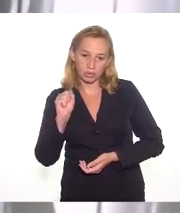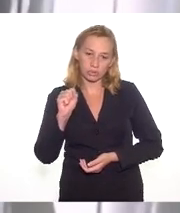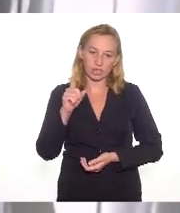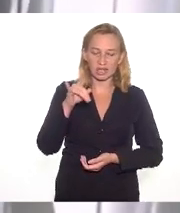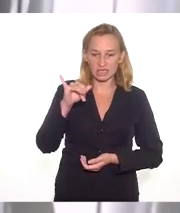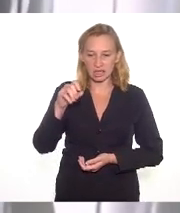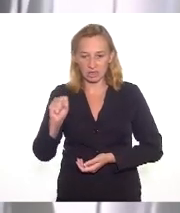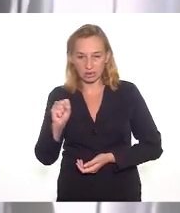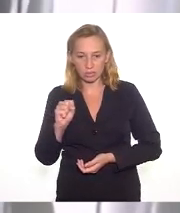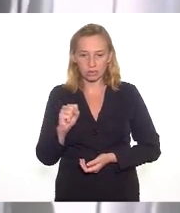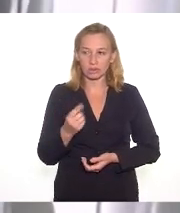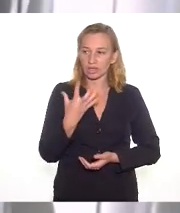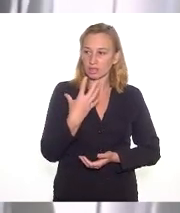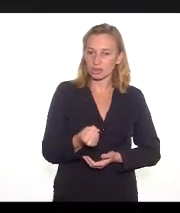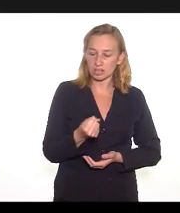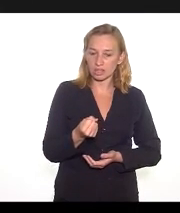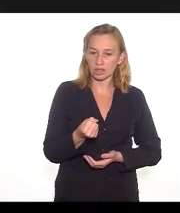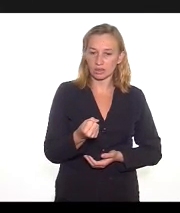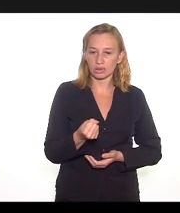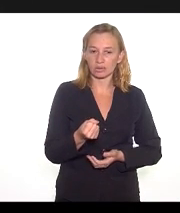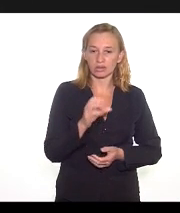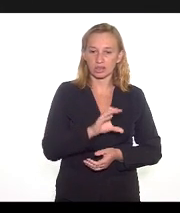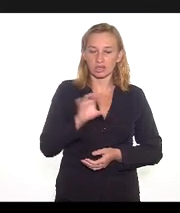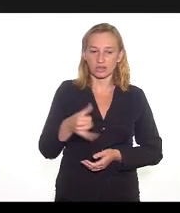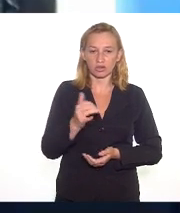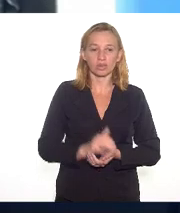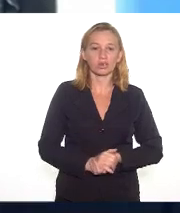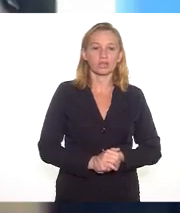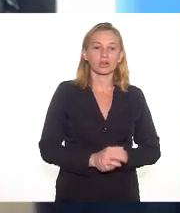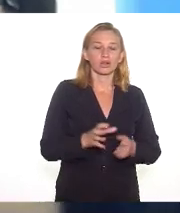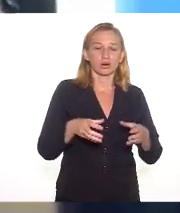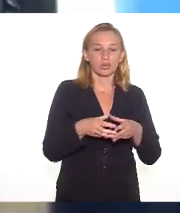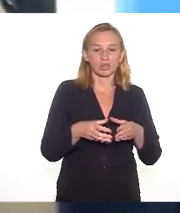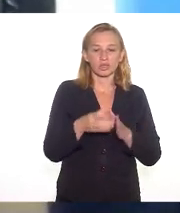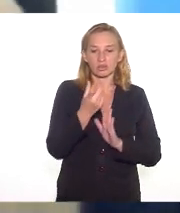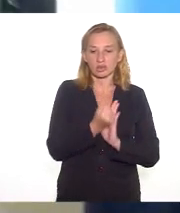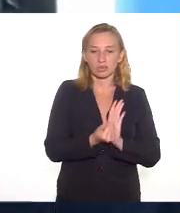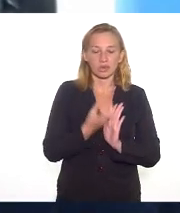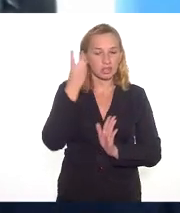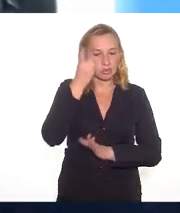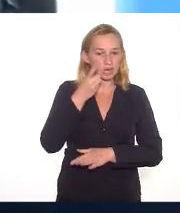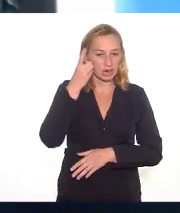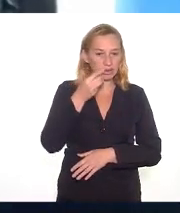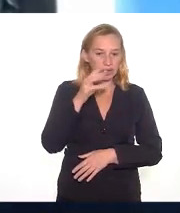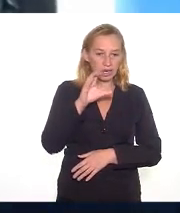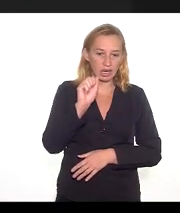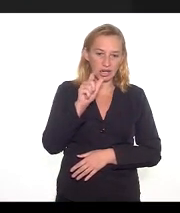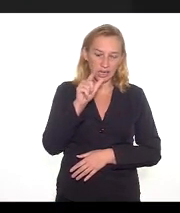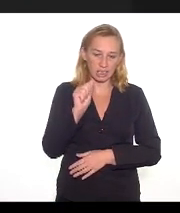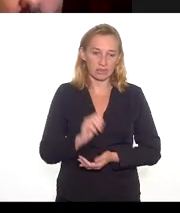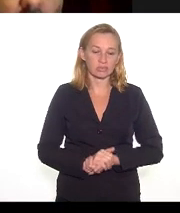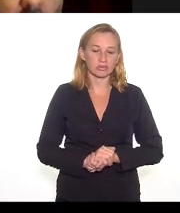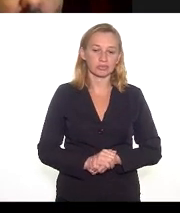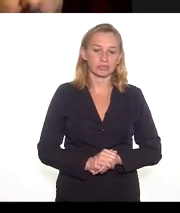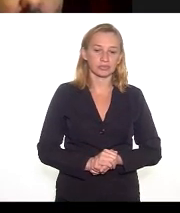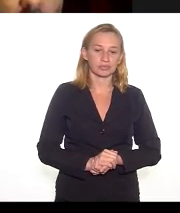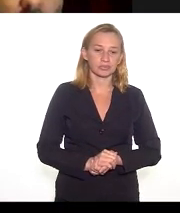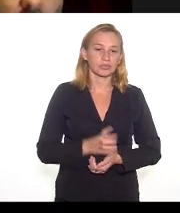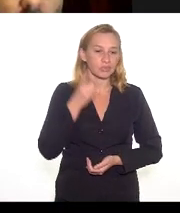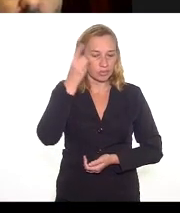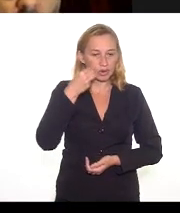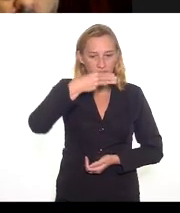termos do parecer da CCJ. Pela Comissão de Orçamento, deputado Márcio Canella. Deputado